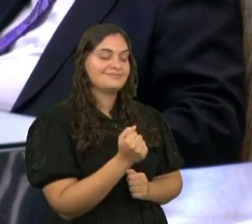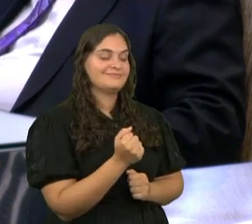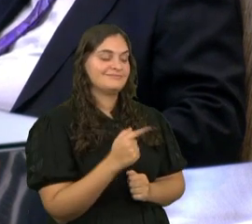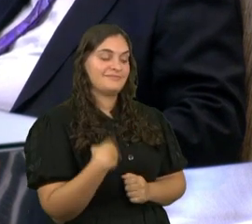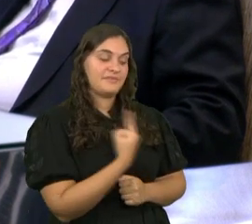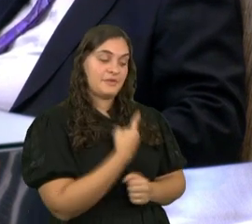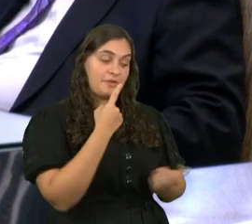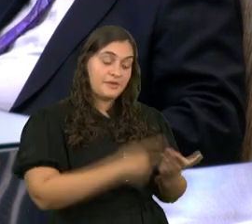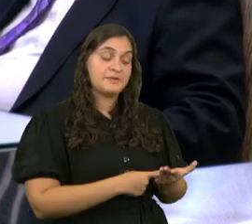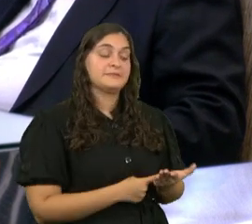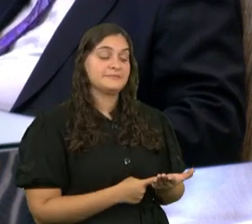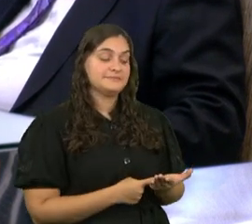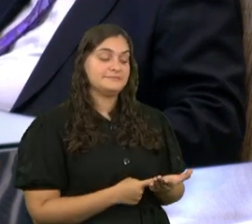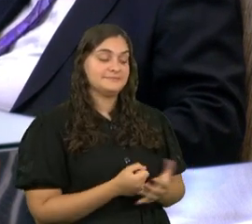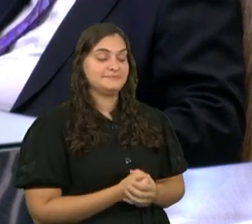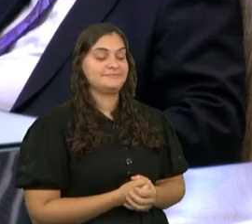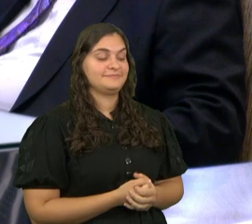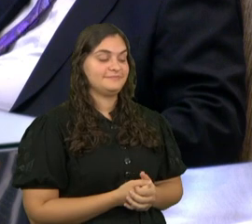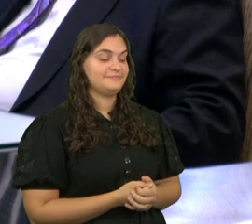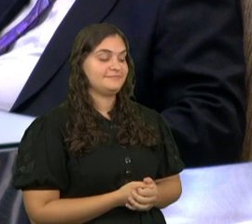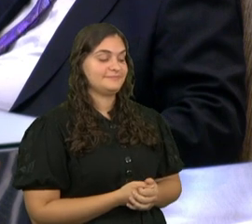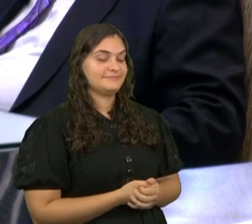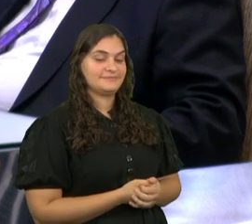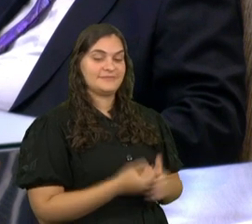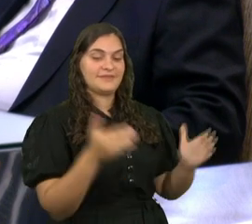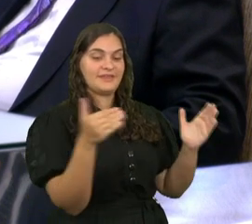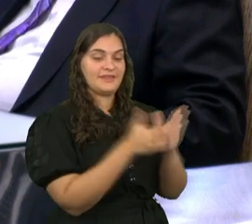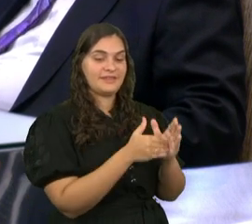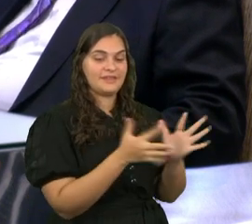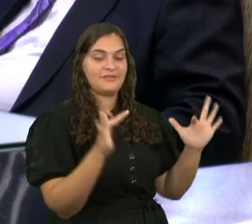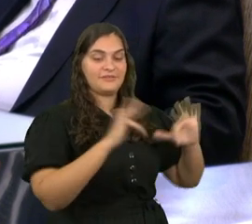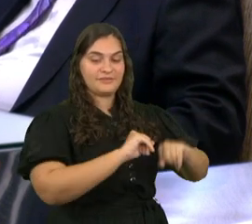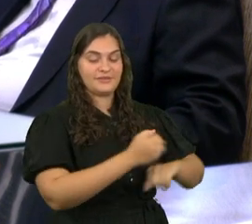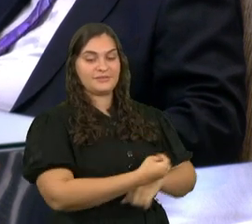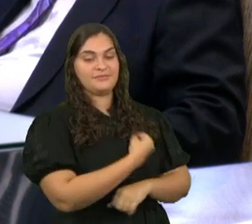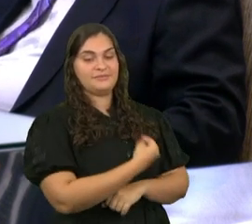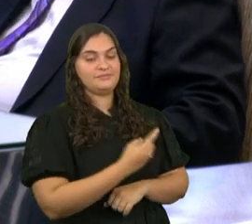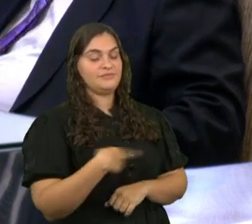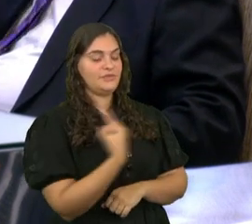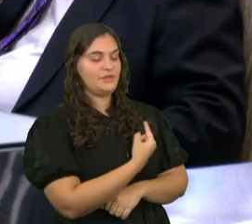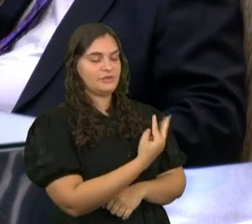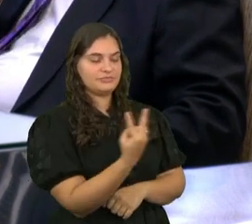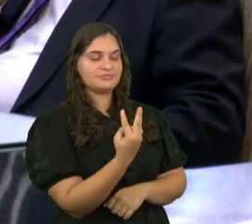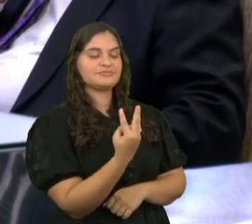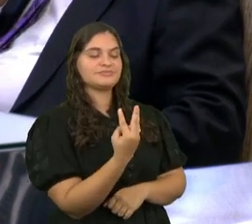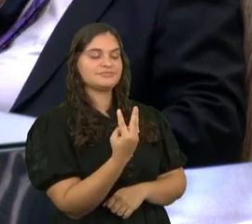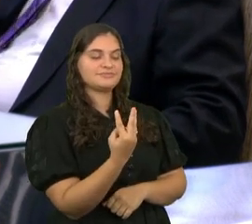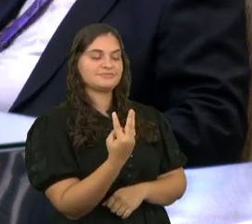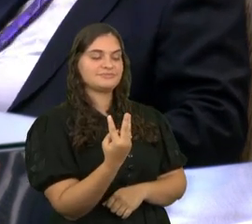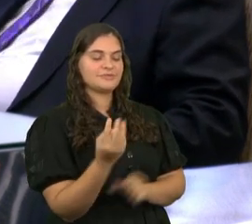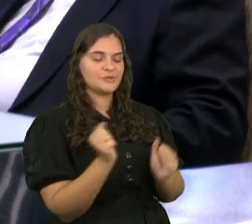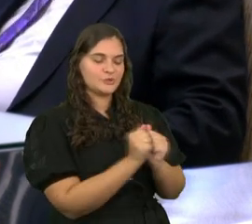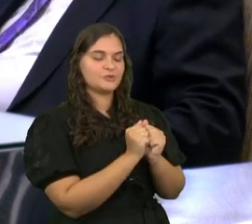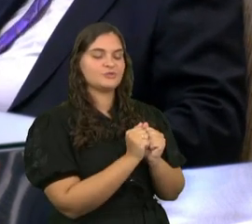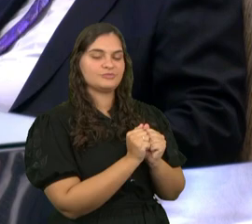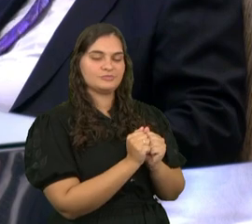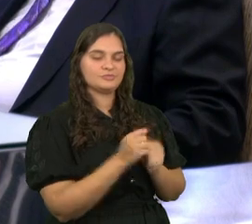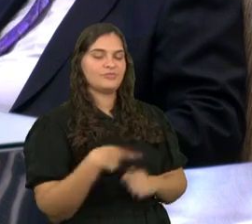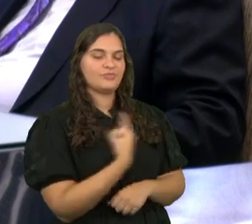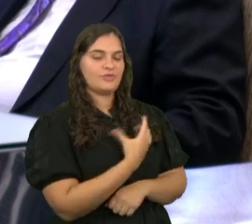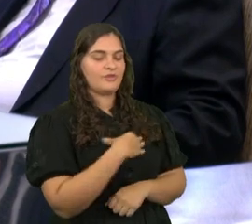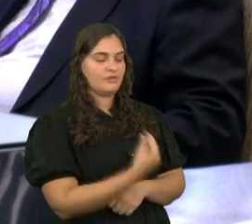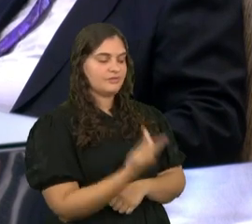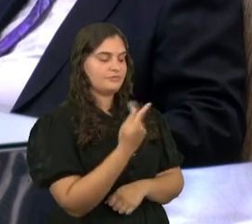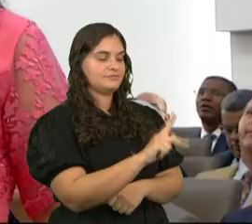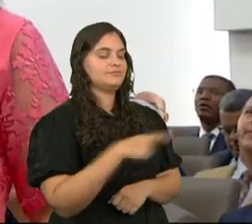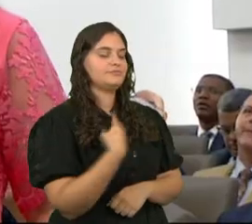acordo, que é até o final da vida. Nós três estamos juntos e somos seus filhos. Seja o